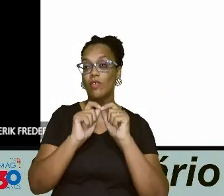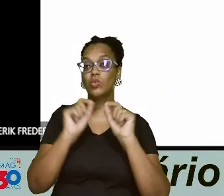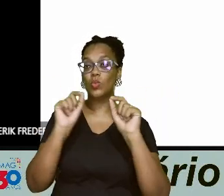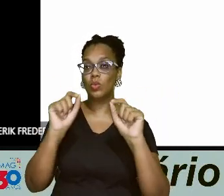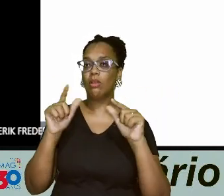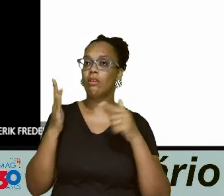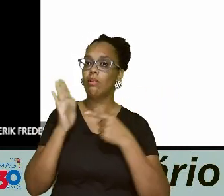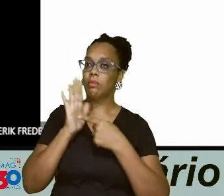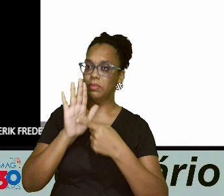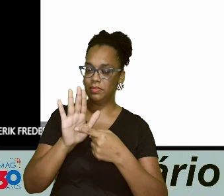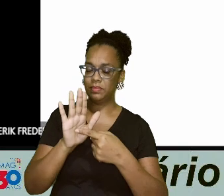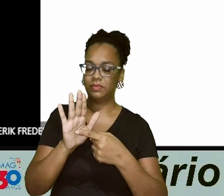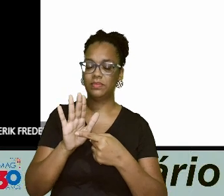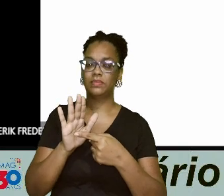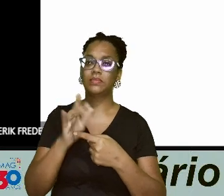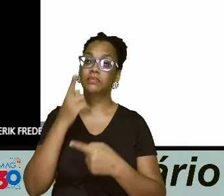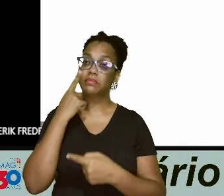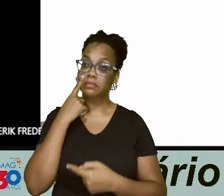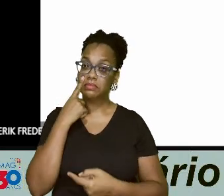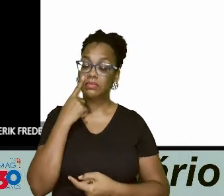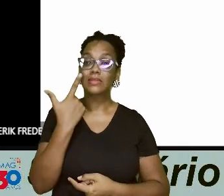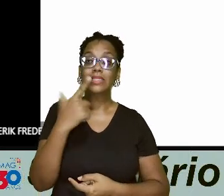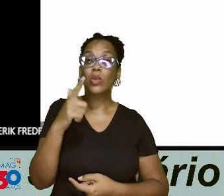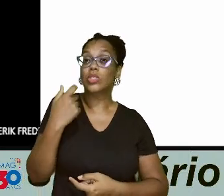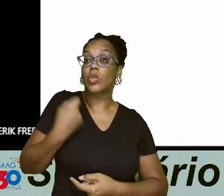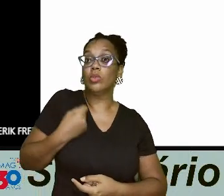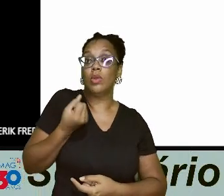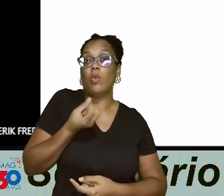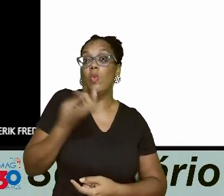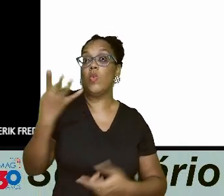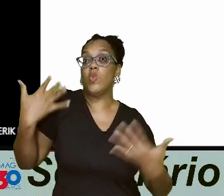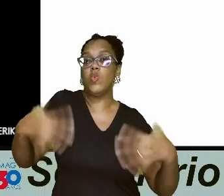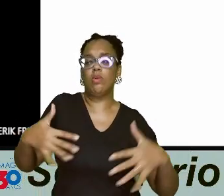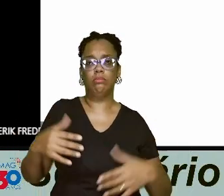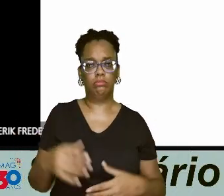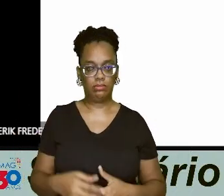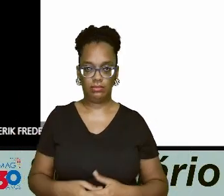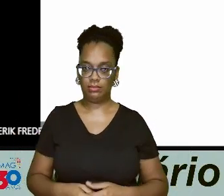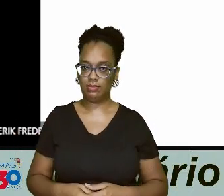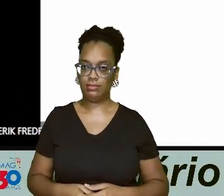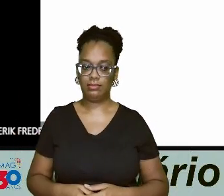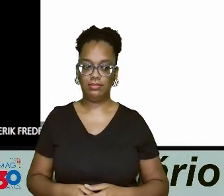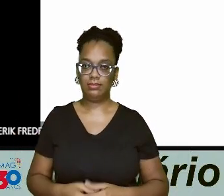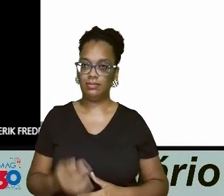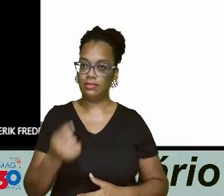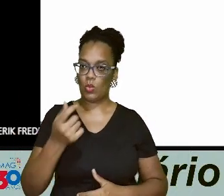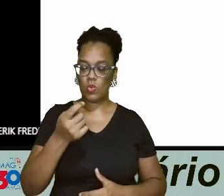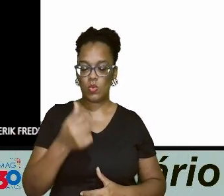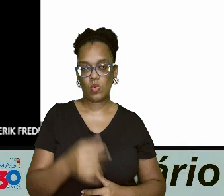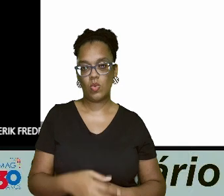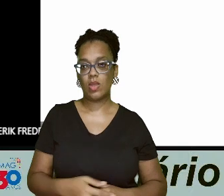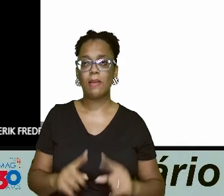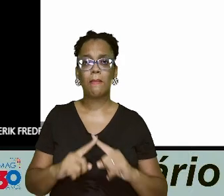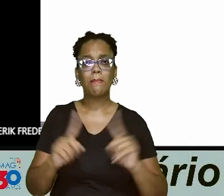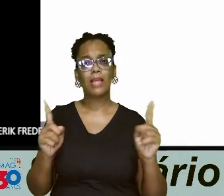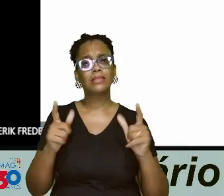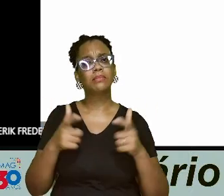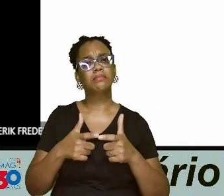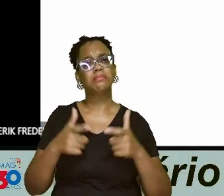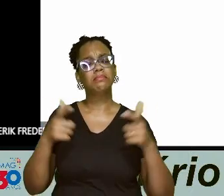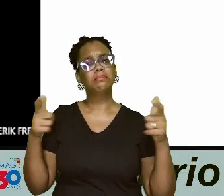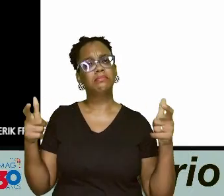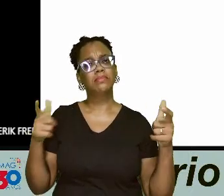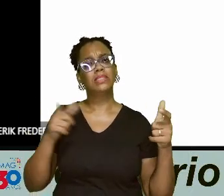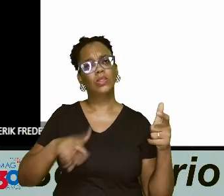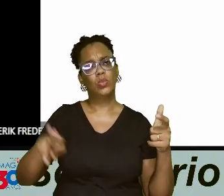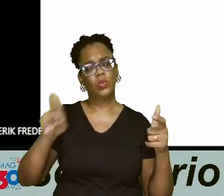apresentada, e vejam que não é um número tão grande assim, né? Mas na maior parte das vezes ela foi apresentada,